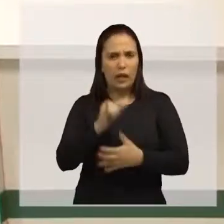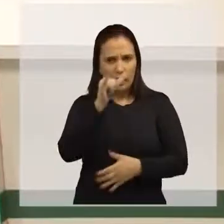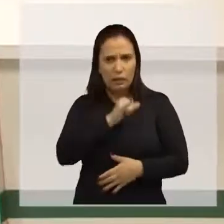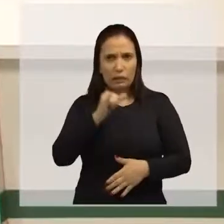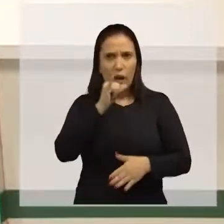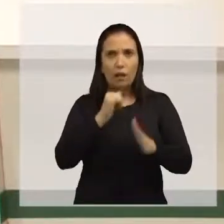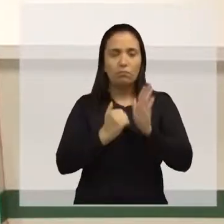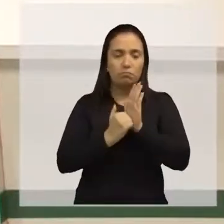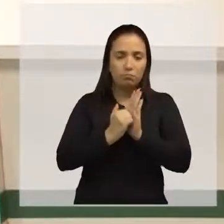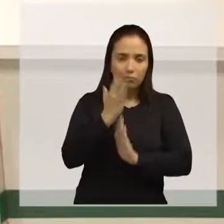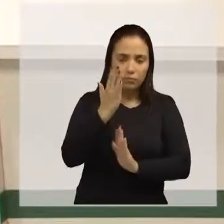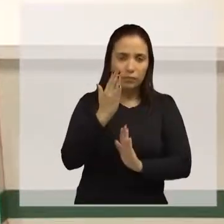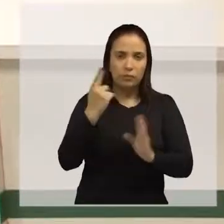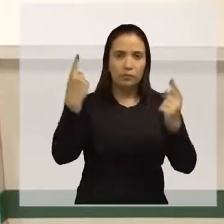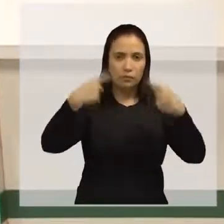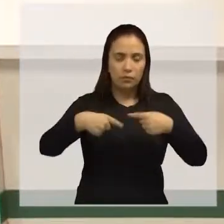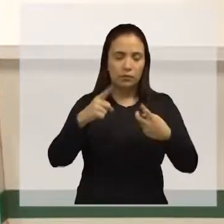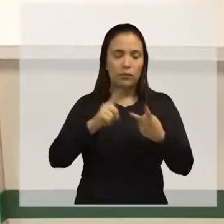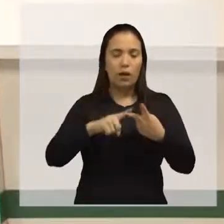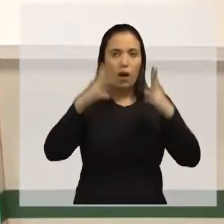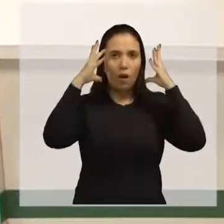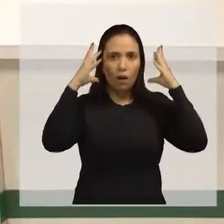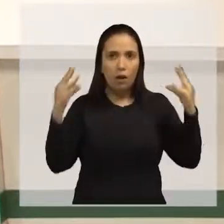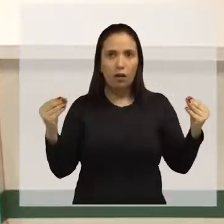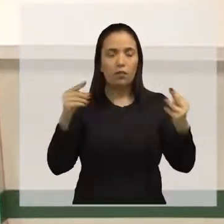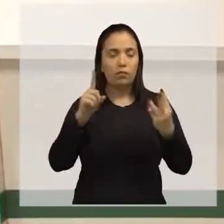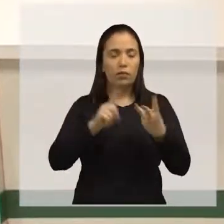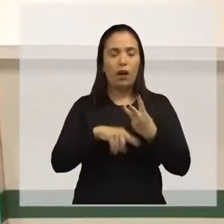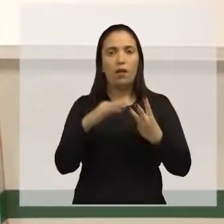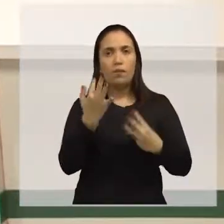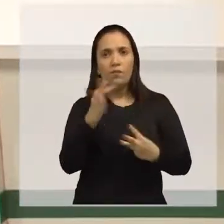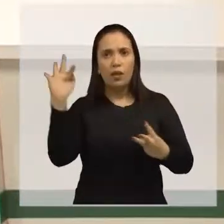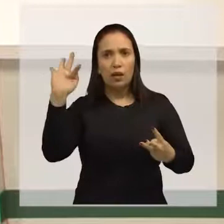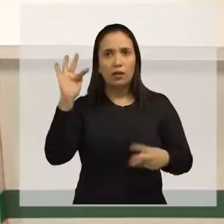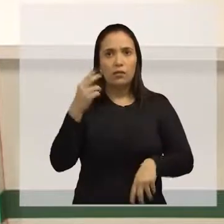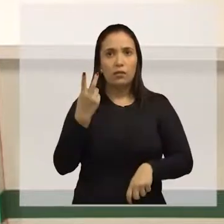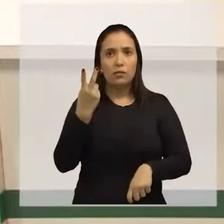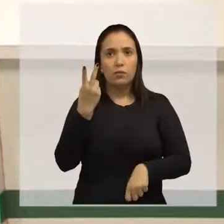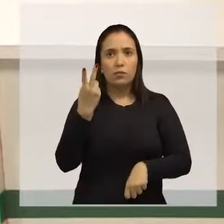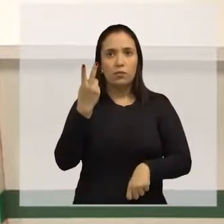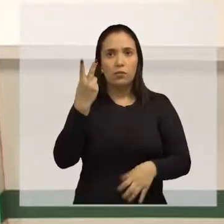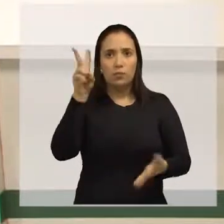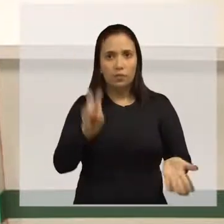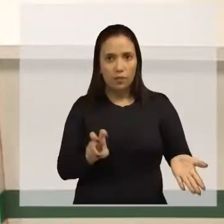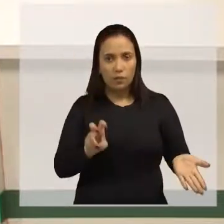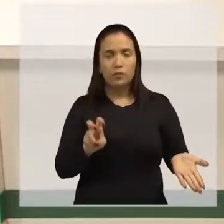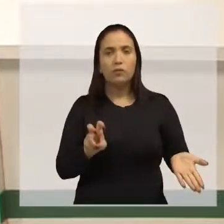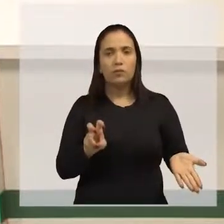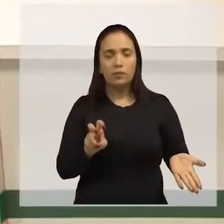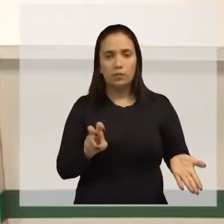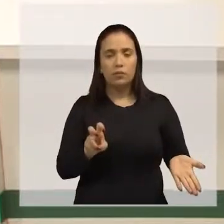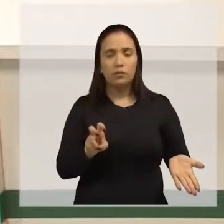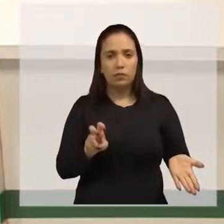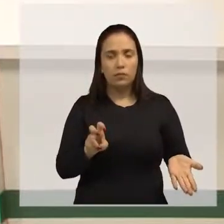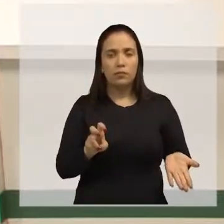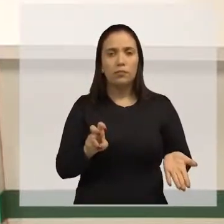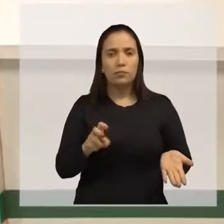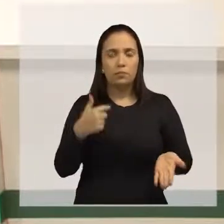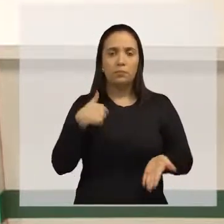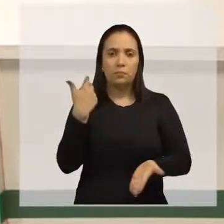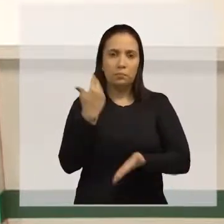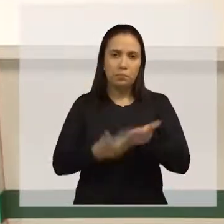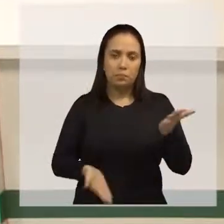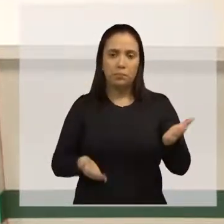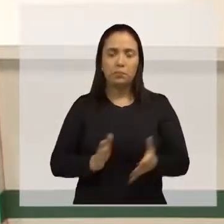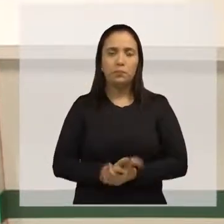a França, a Holanda... Em 2006. A França 2 vezes já, né, Luiz? A França em 2006. Não, a França tomou um título nosso e mandou a gente para casa em 2006. Essa daí